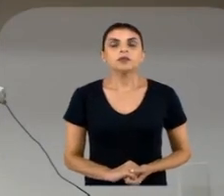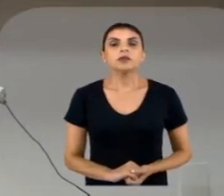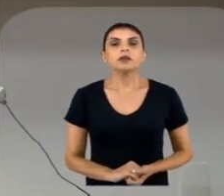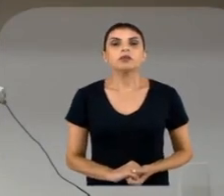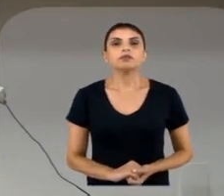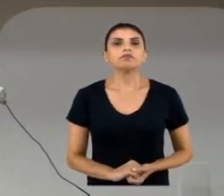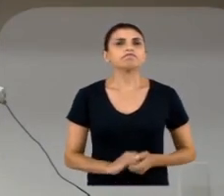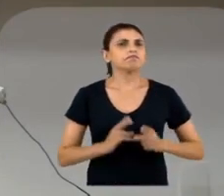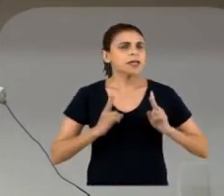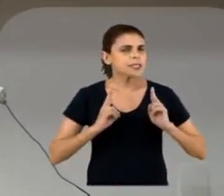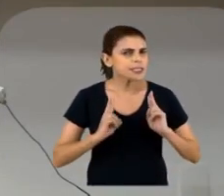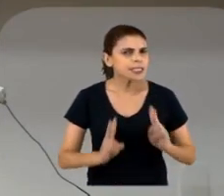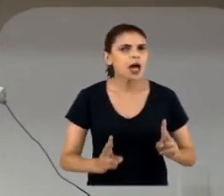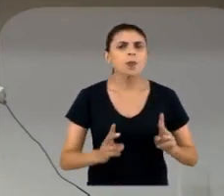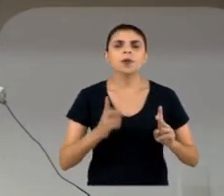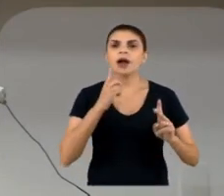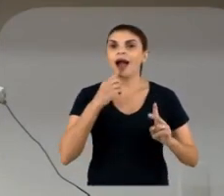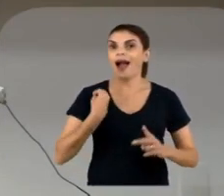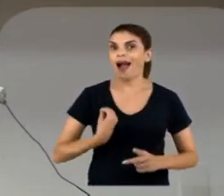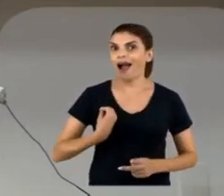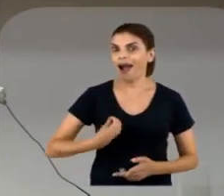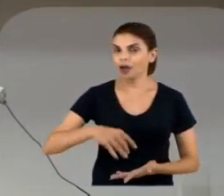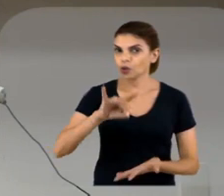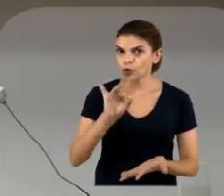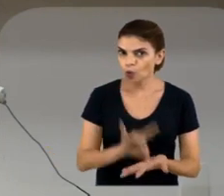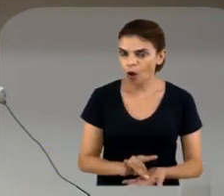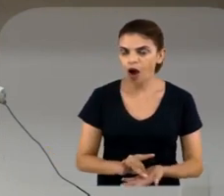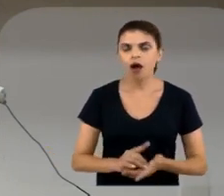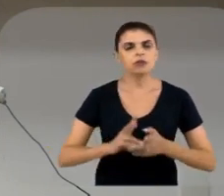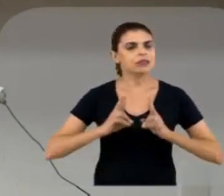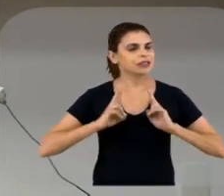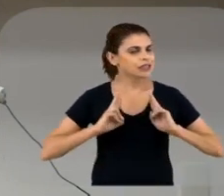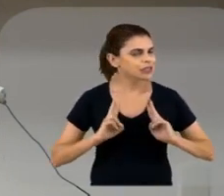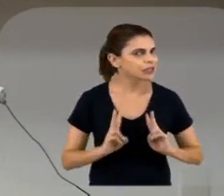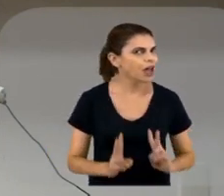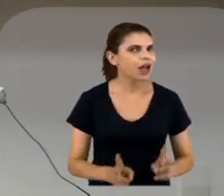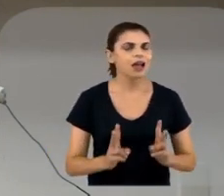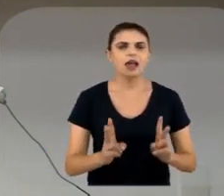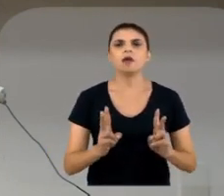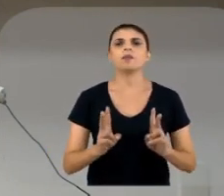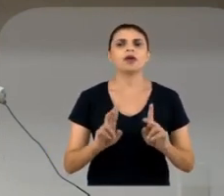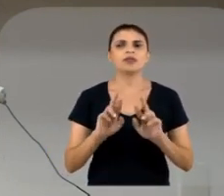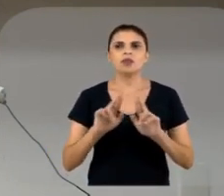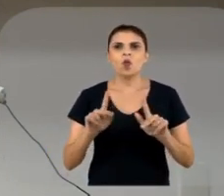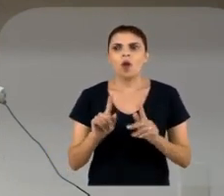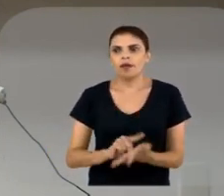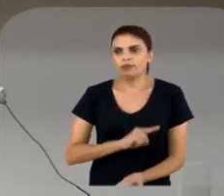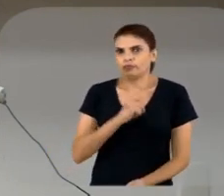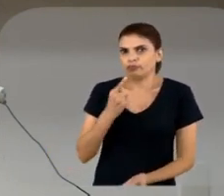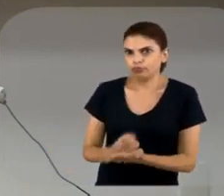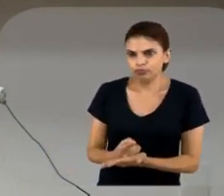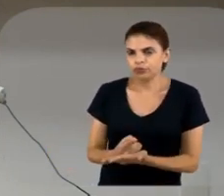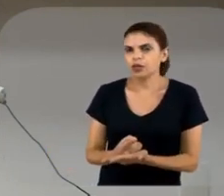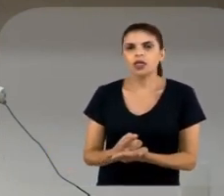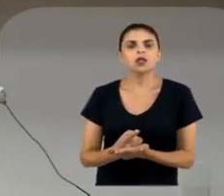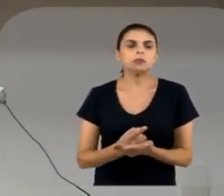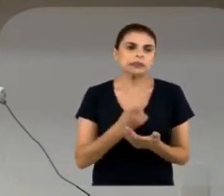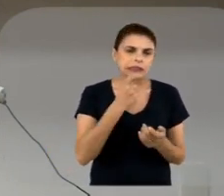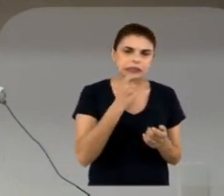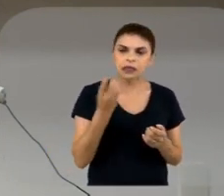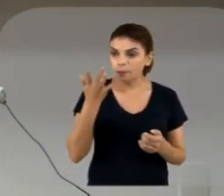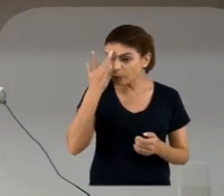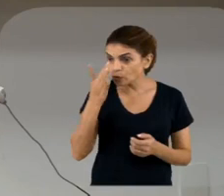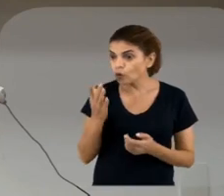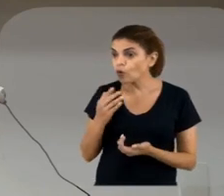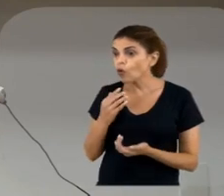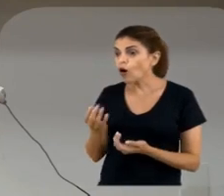que ele seja sempre atualizado, reforçando o que eu disse, não é escrito em pedra, e como não é escrito em pedra, é importante